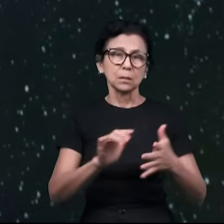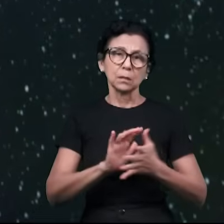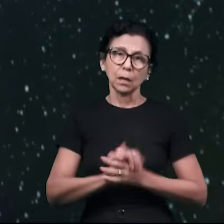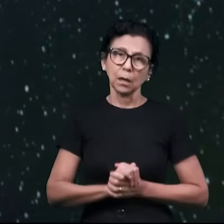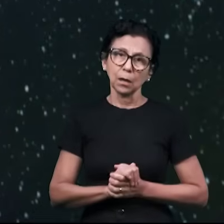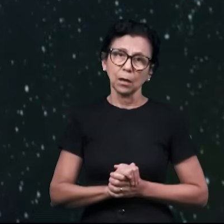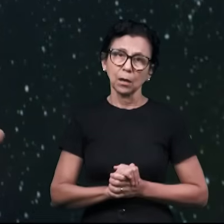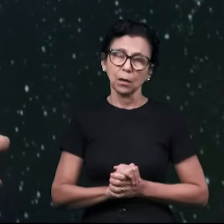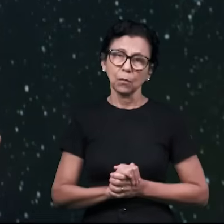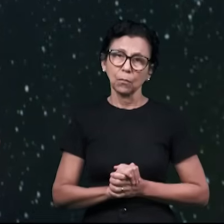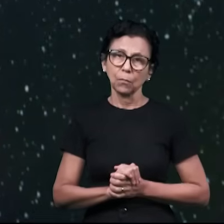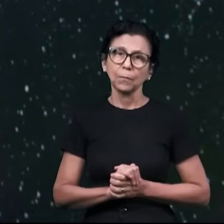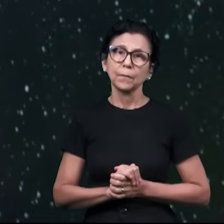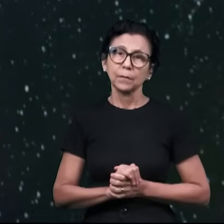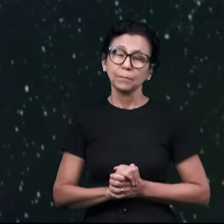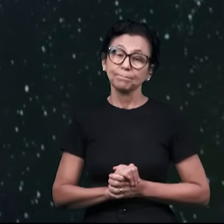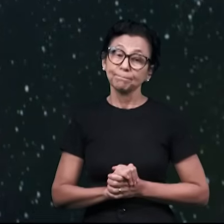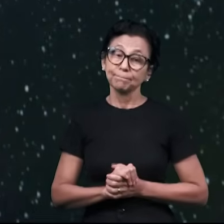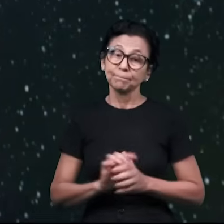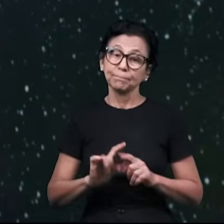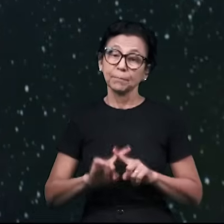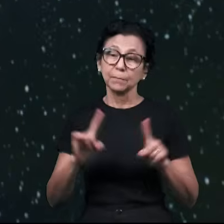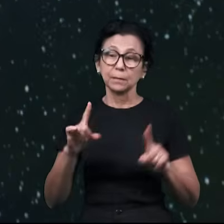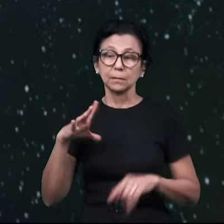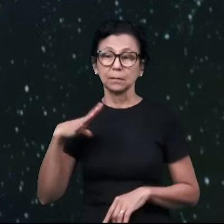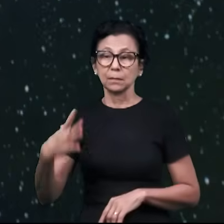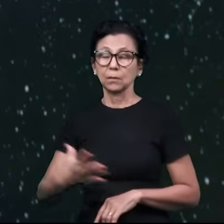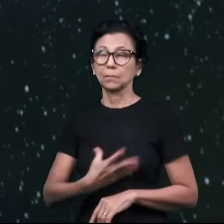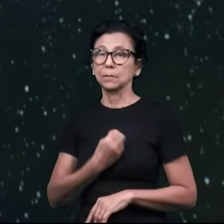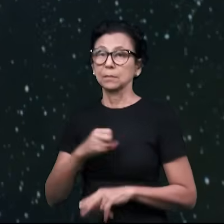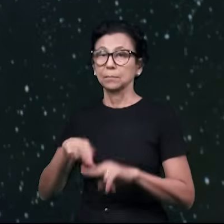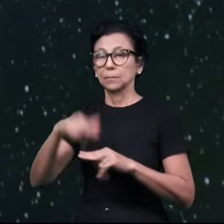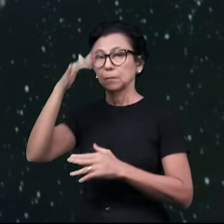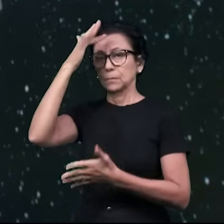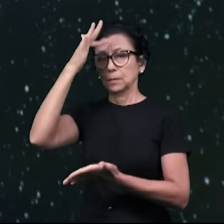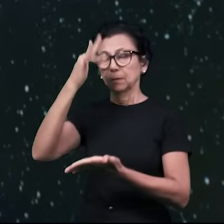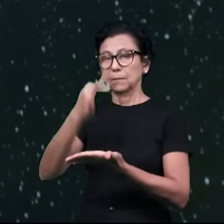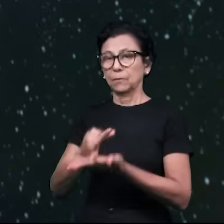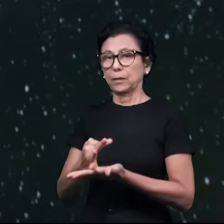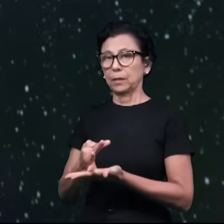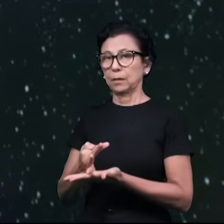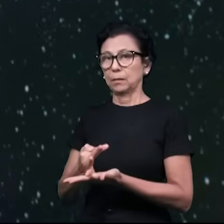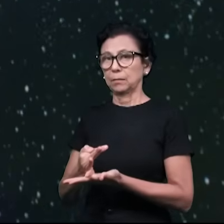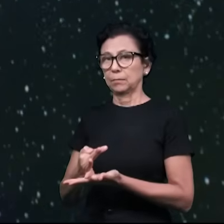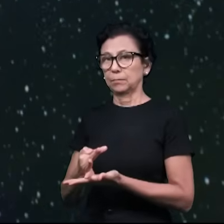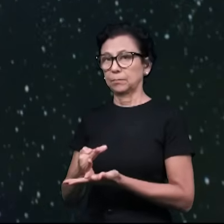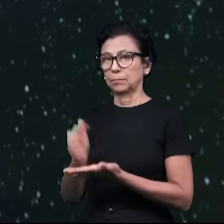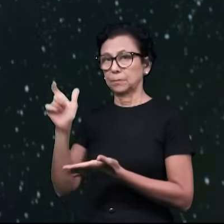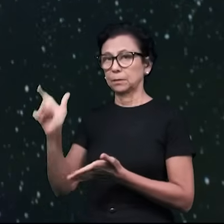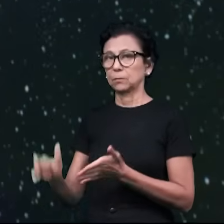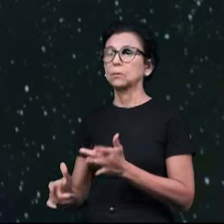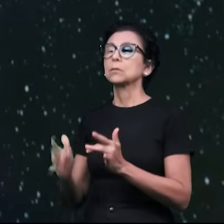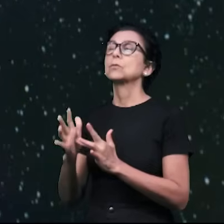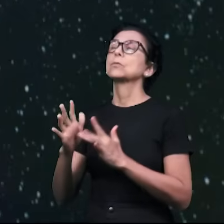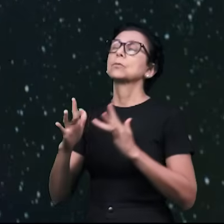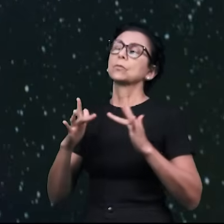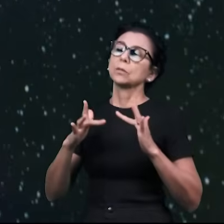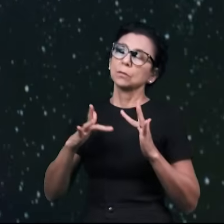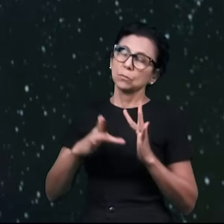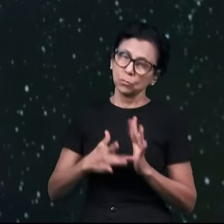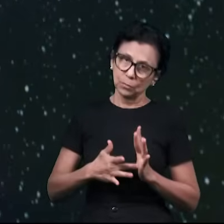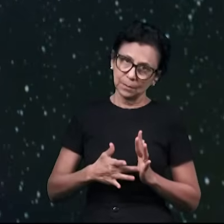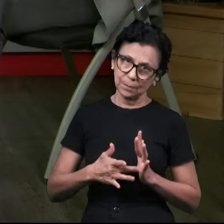virtudes. Agora, a salvação é pela fé em Jesus que nos alcança e essa